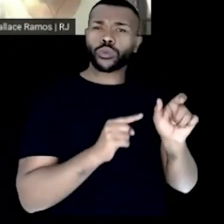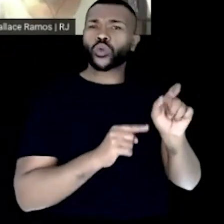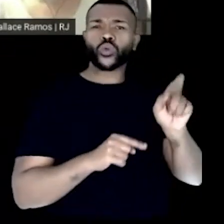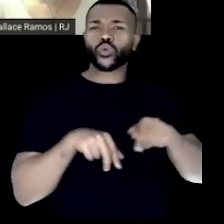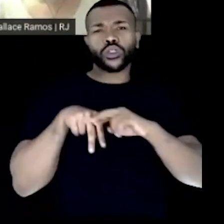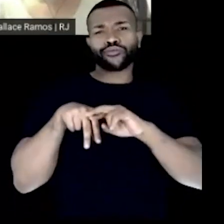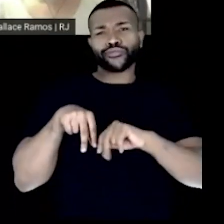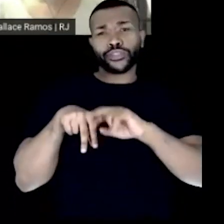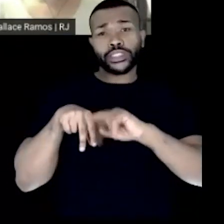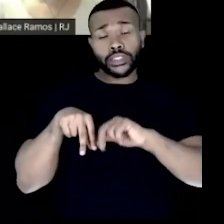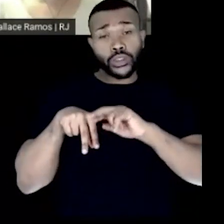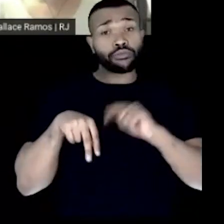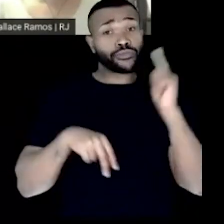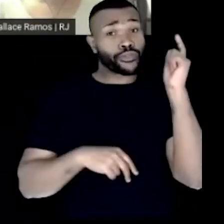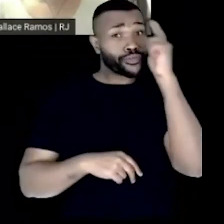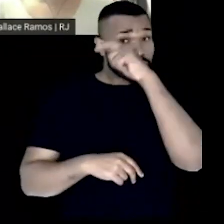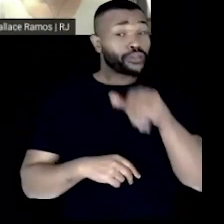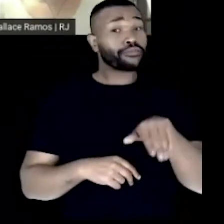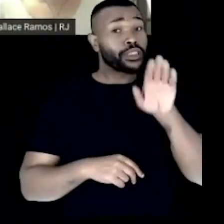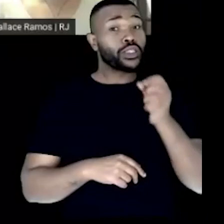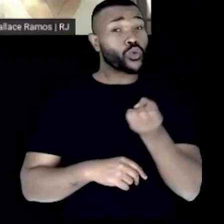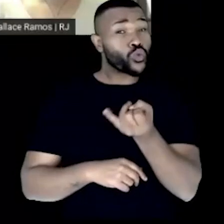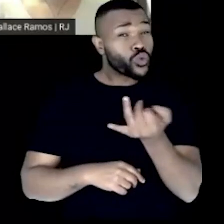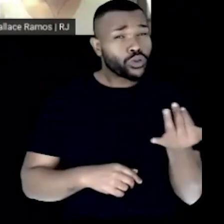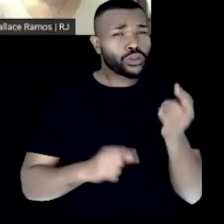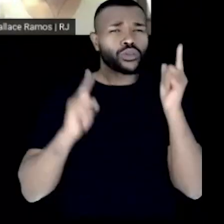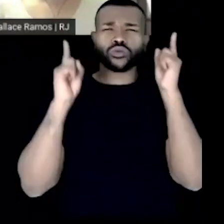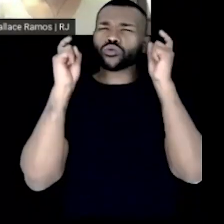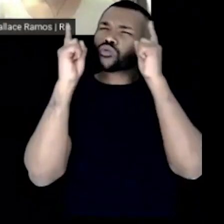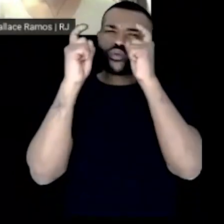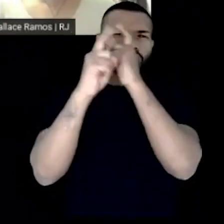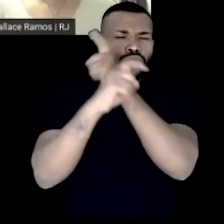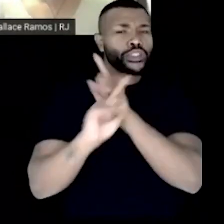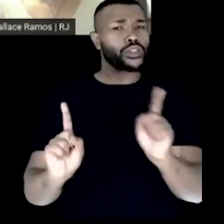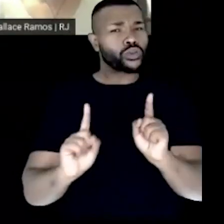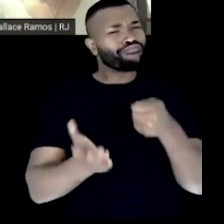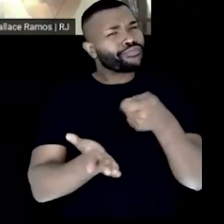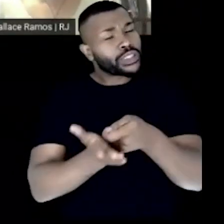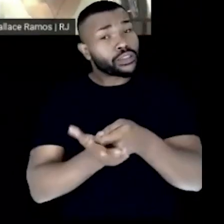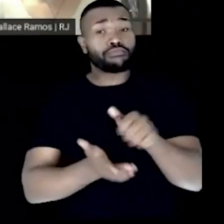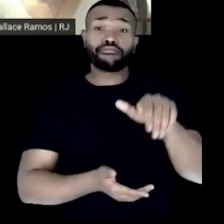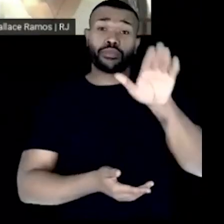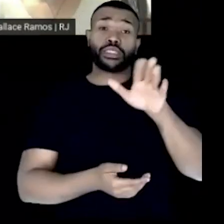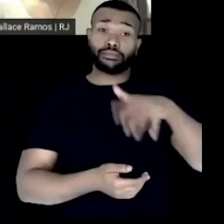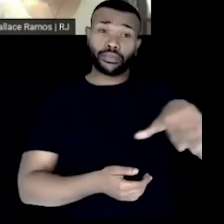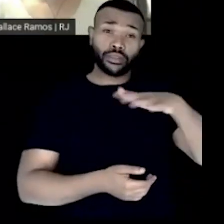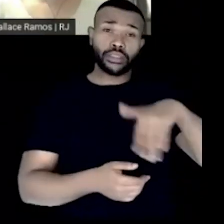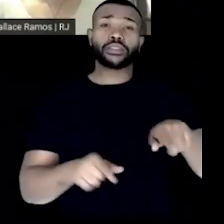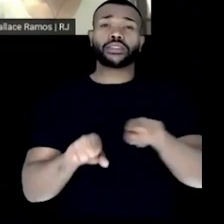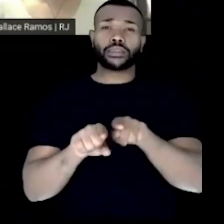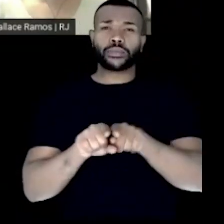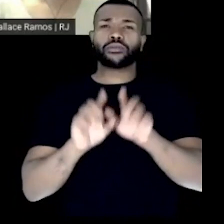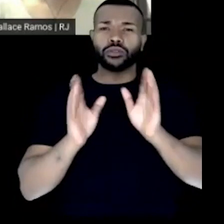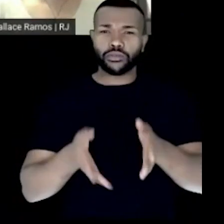uma pessoa, a questão não era um gênero, era que era mais difícil. Algumas coisas eram mais, não difíceis, mas exigiam